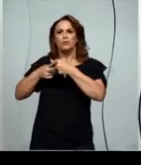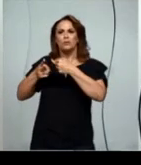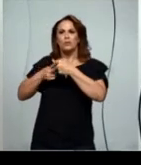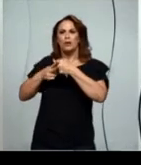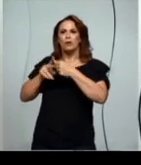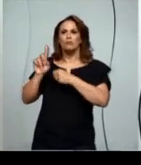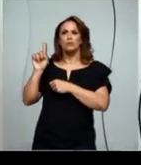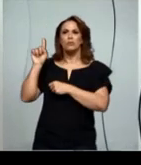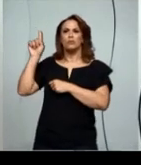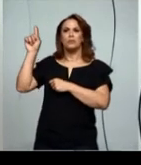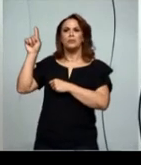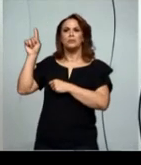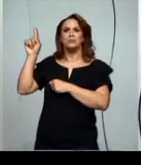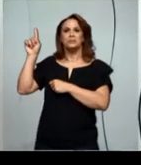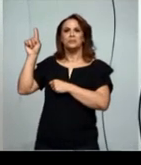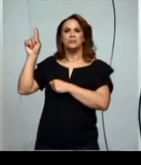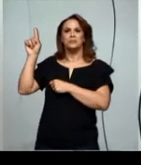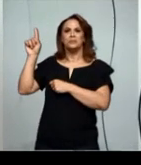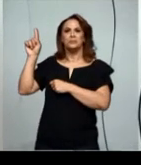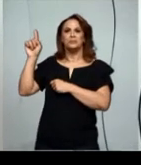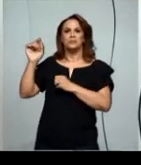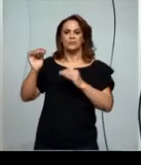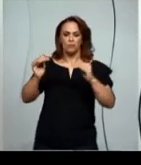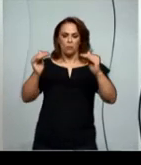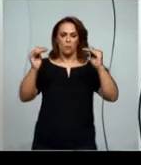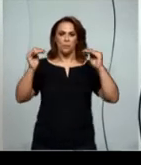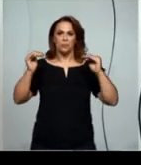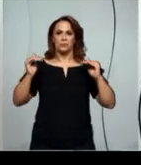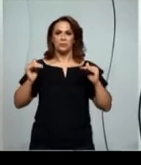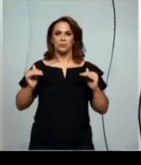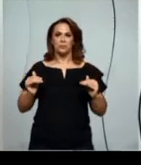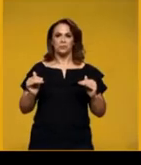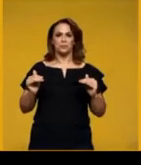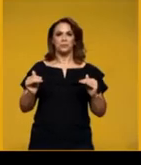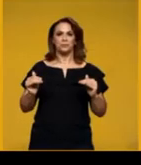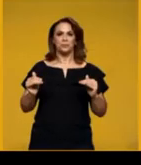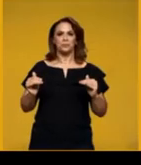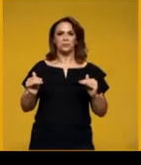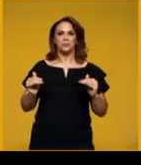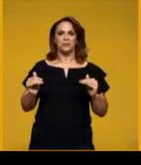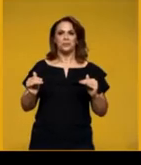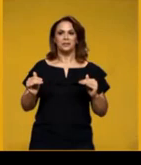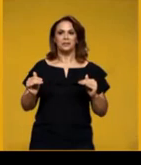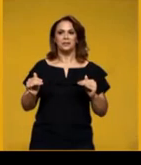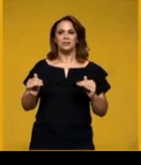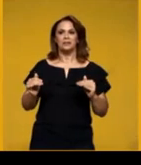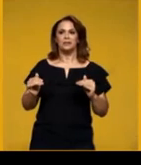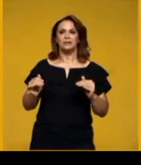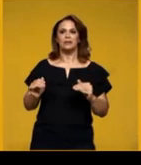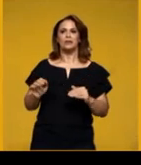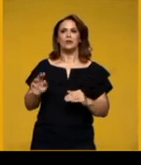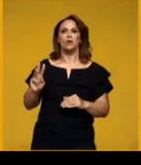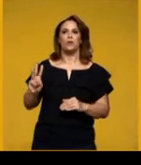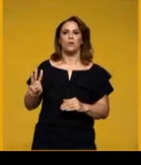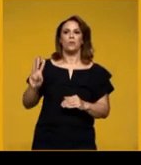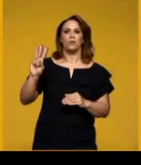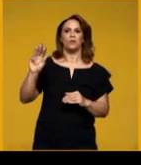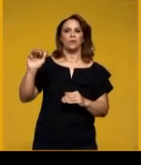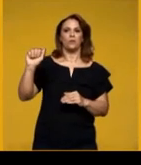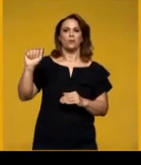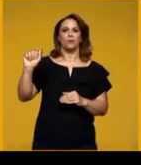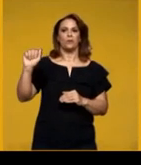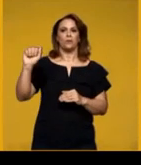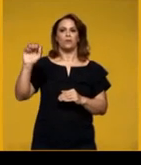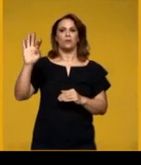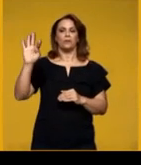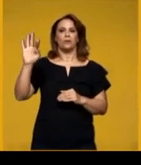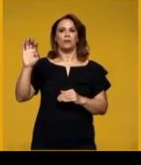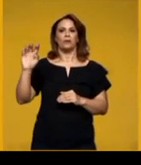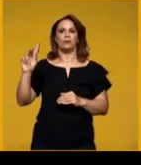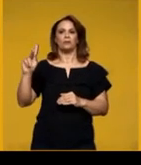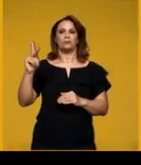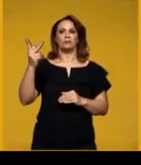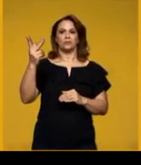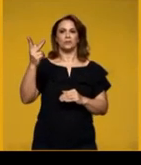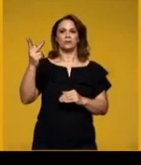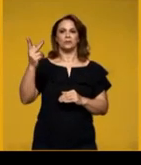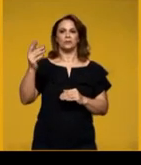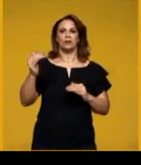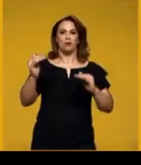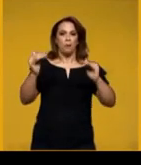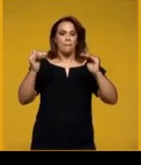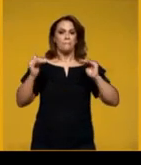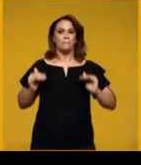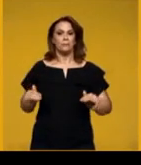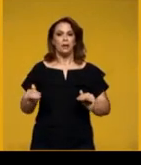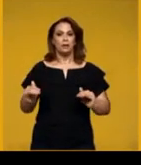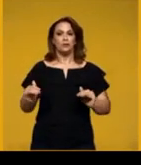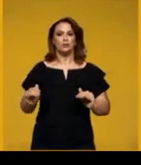passado, they watched TV. Então, eles assistiram. A diferença do ED. A outra diferença é da expressão de tempo, a time expression,